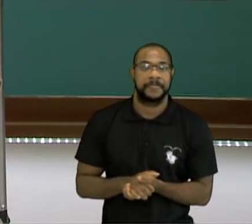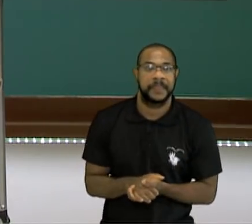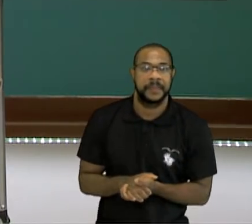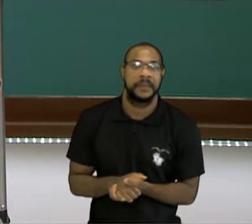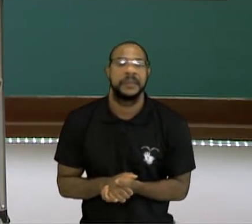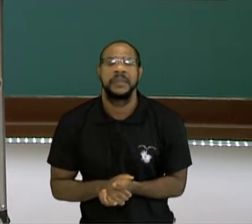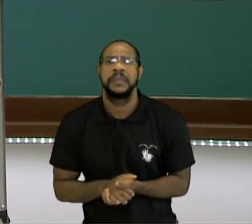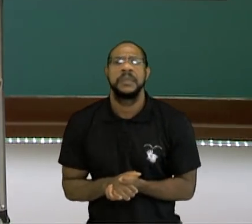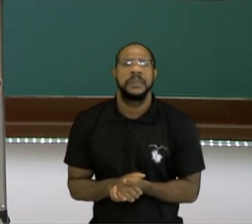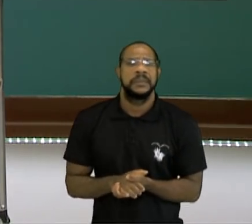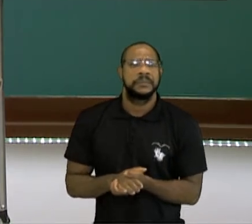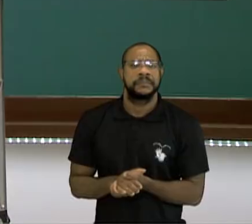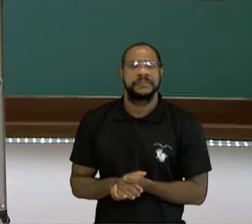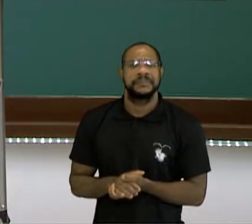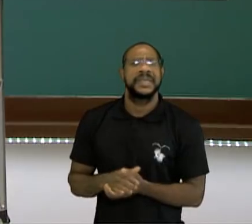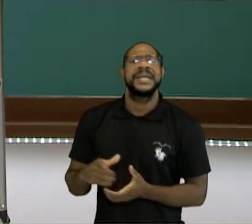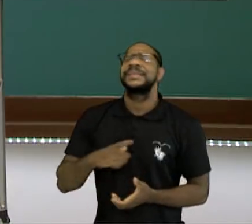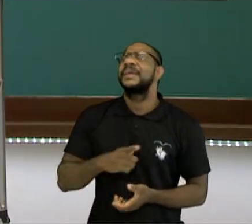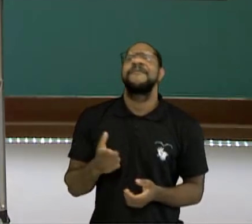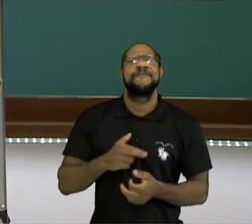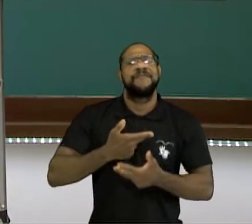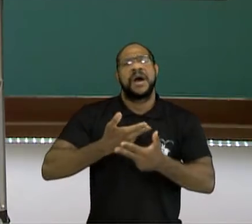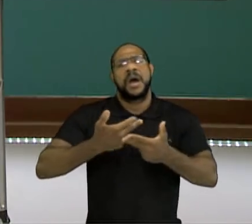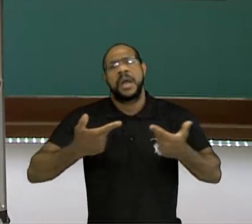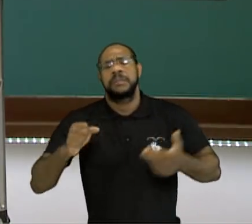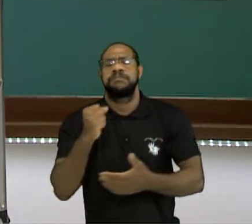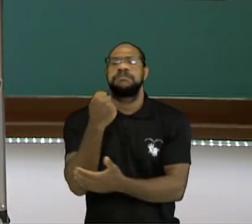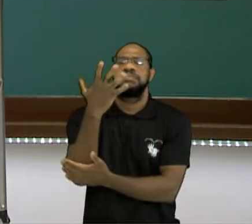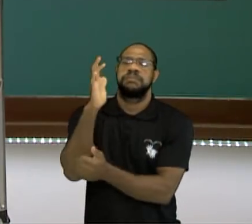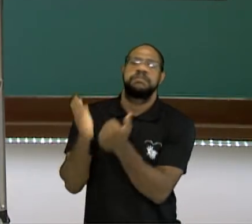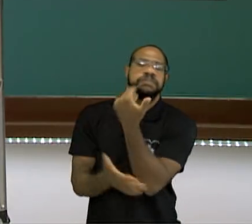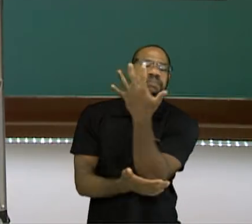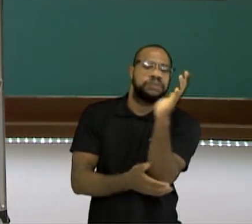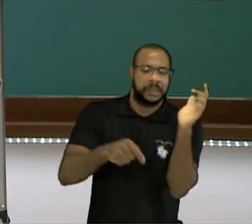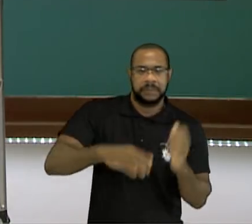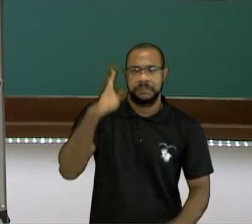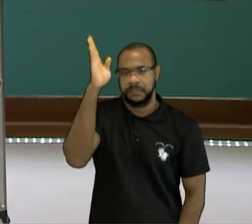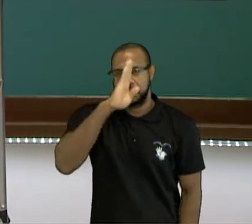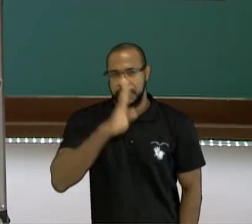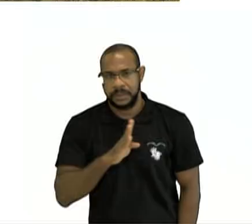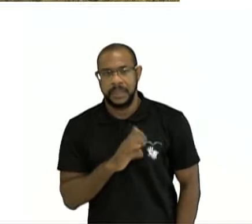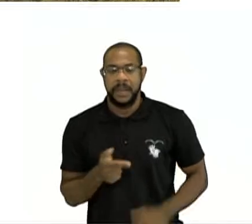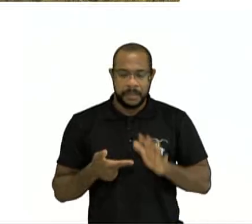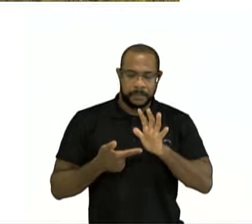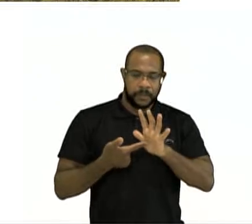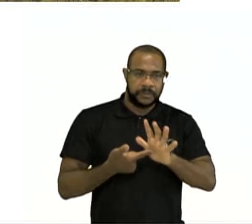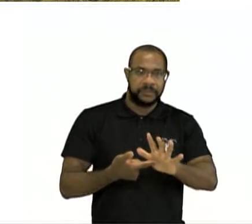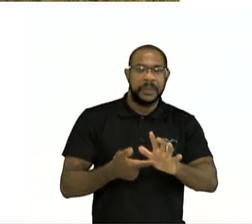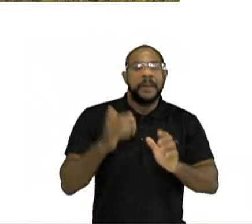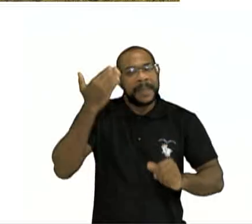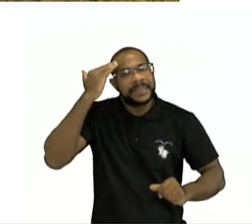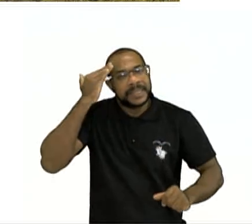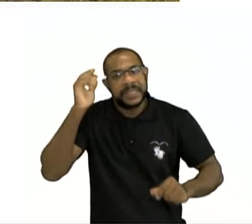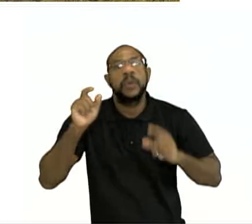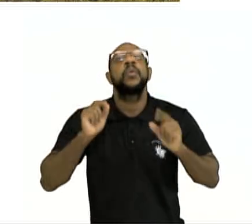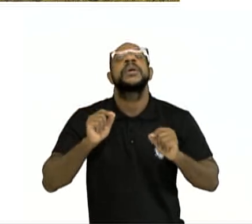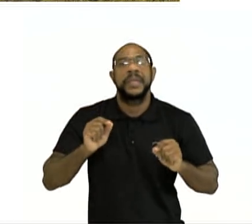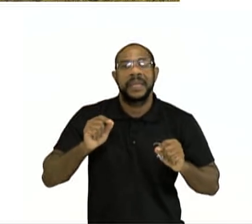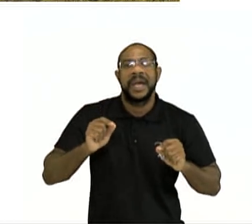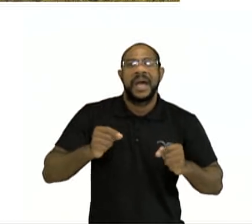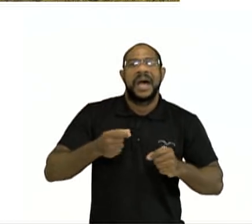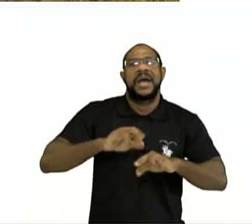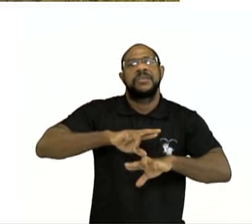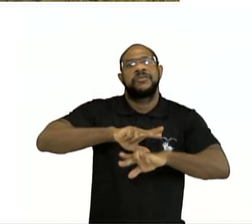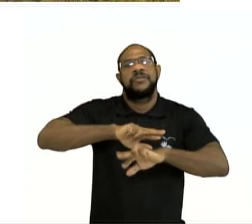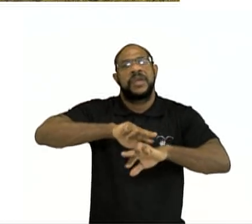traz aqui várias paisagens do Brasil para entender essa diversidade de paisagens,